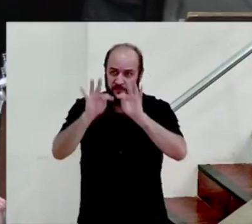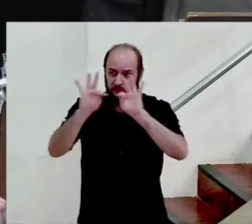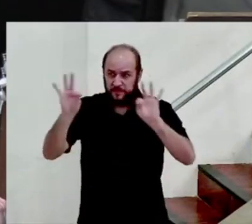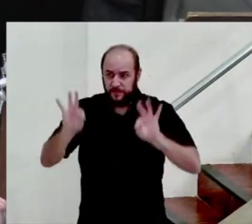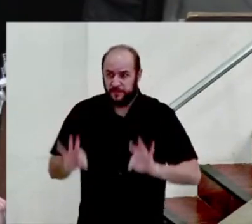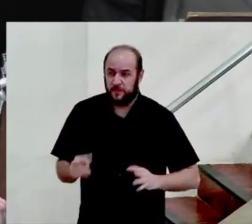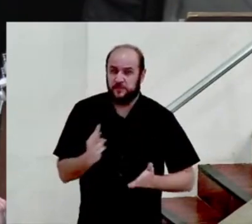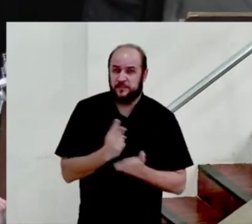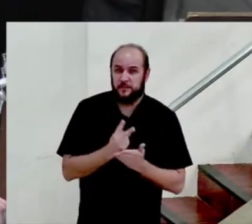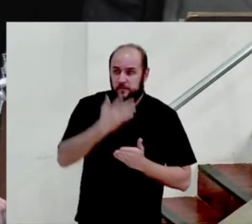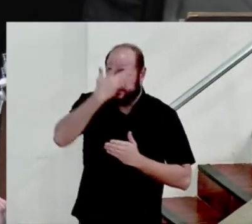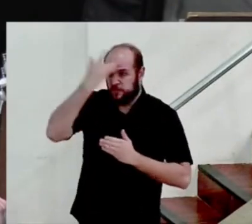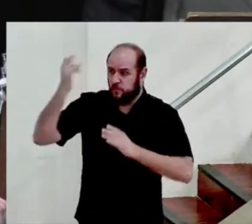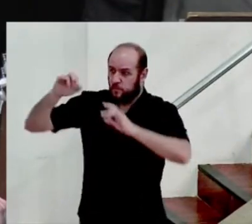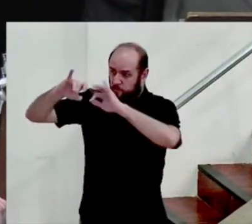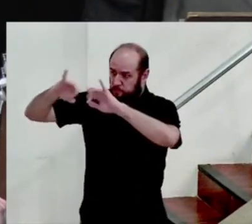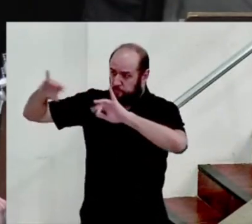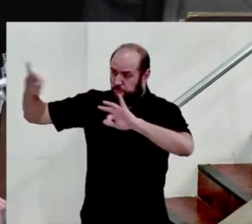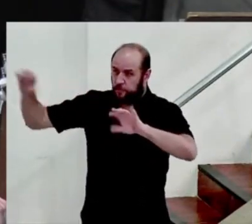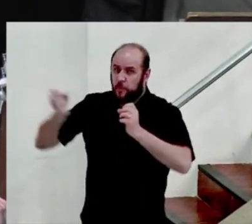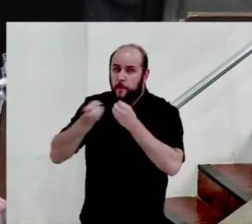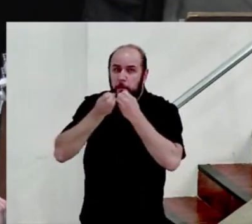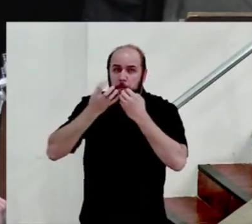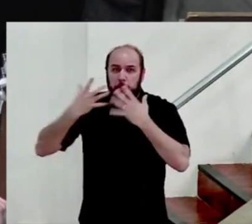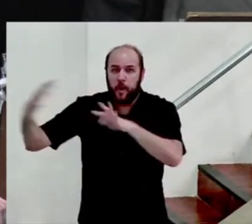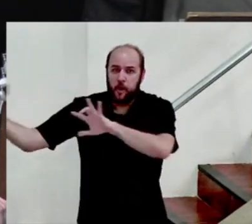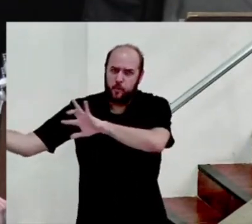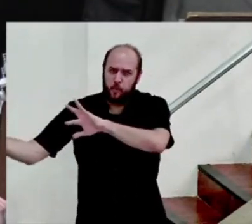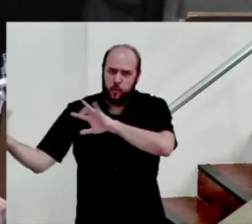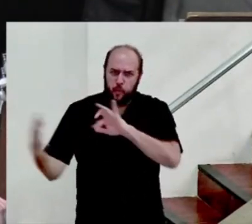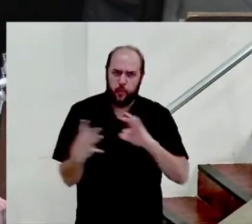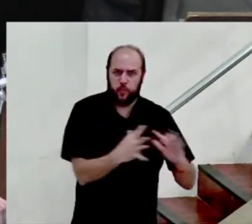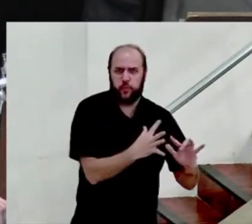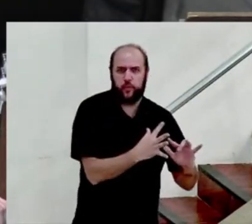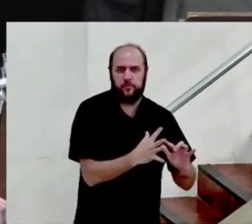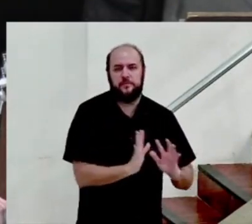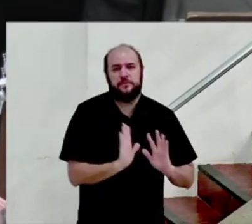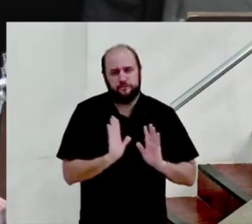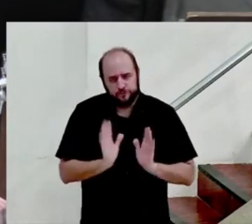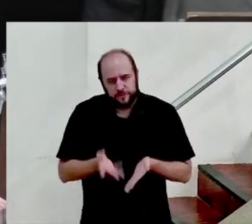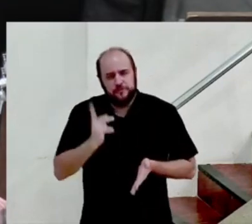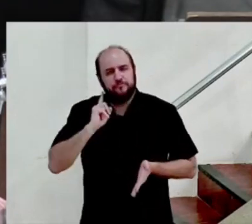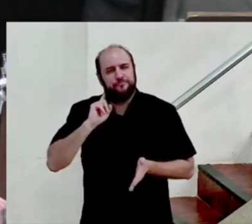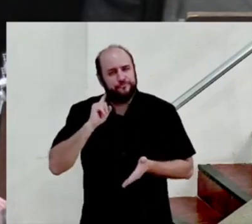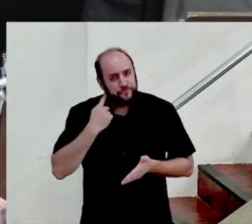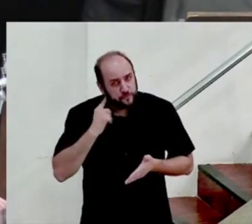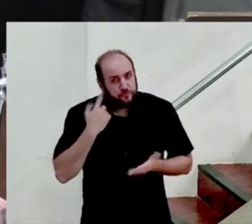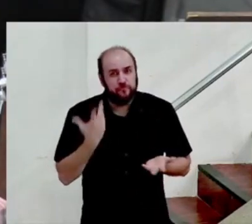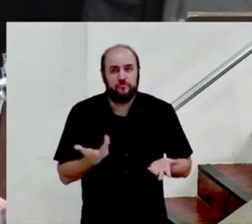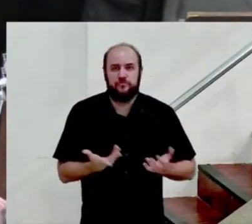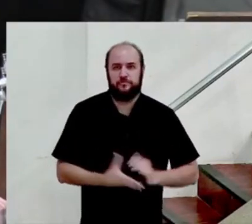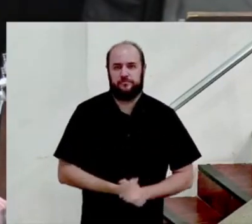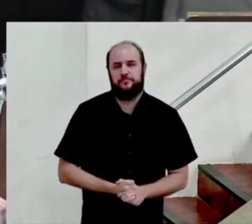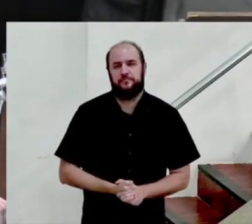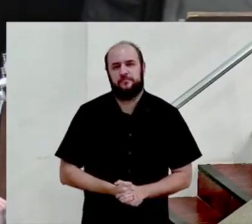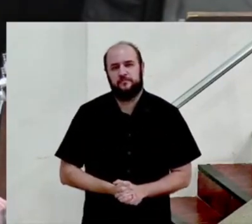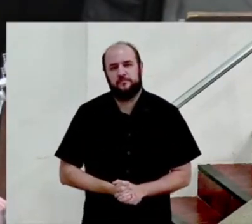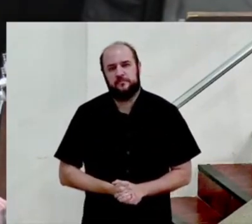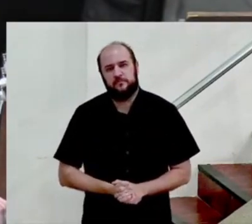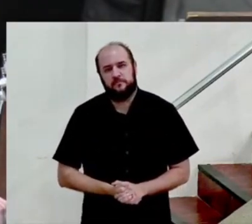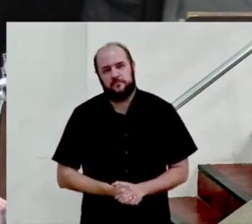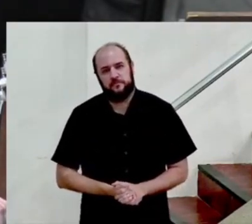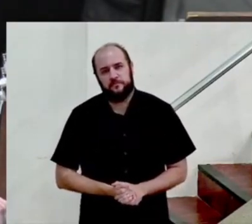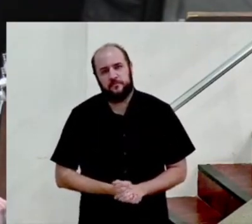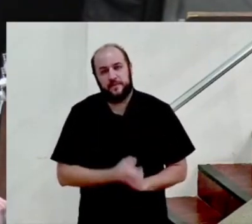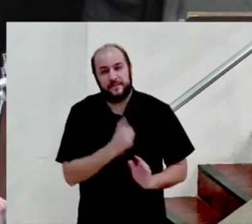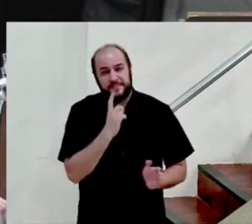abria a cortina e entrava pó do deserto para dentro do tabernáculo, ele já era contaminado de alguma maneira. O